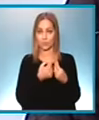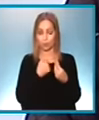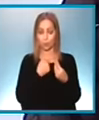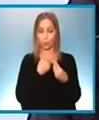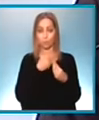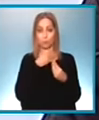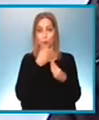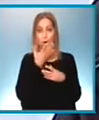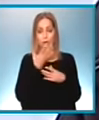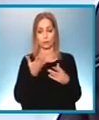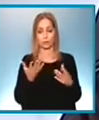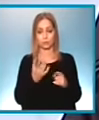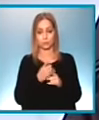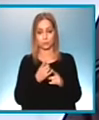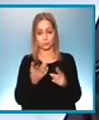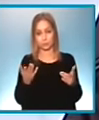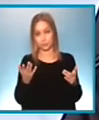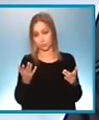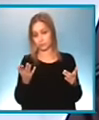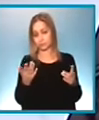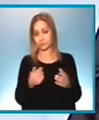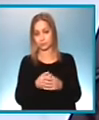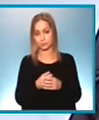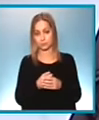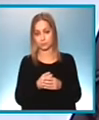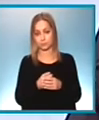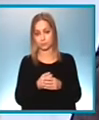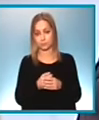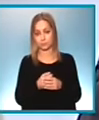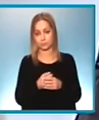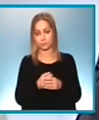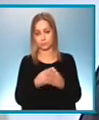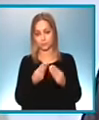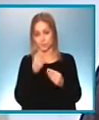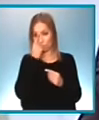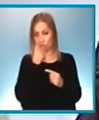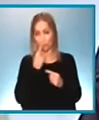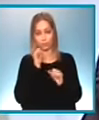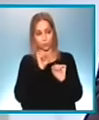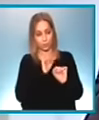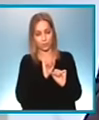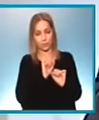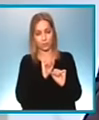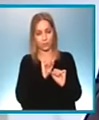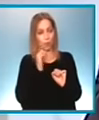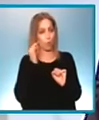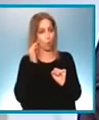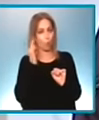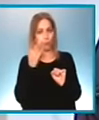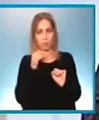admirado, pronto, a Marisa é uma menina, pronto, tem feito dela, tem as coisinhas dela. Com certeza. Está a ouvir. Mas,